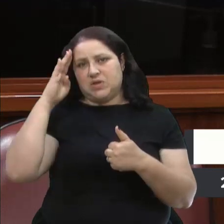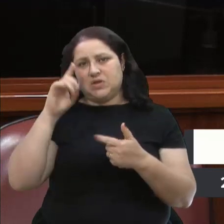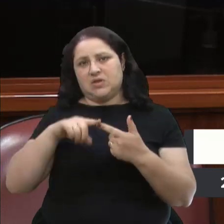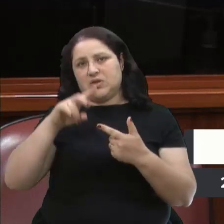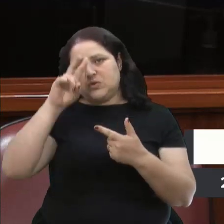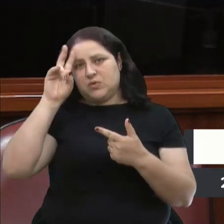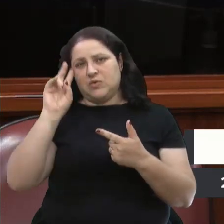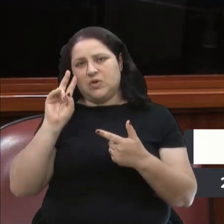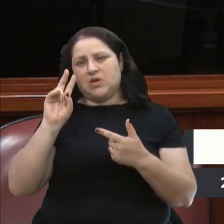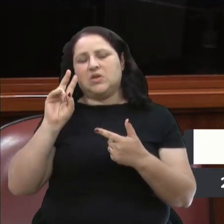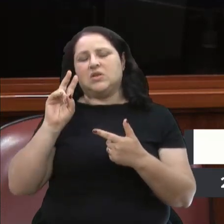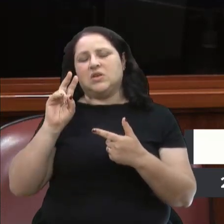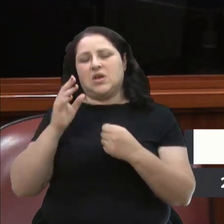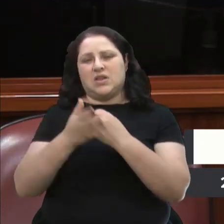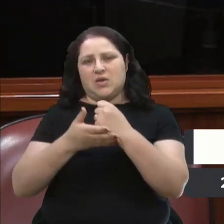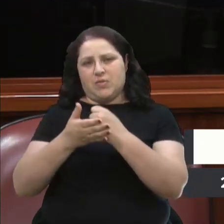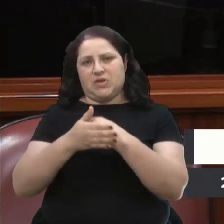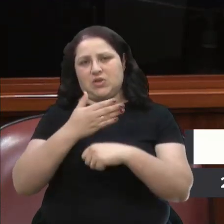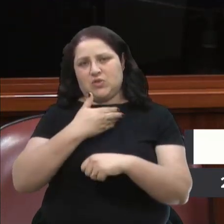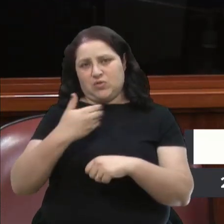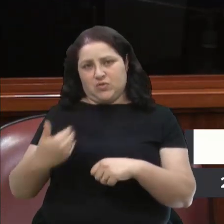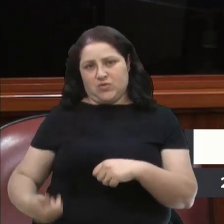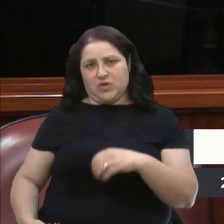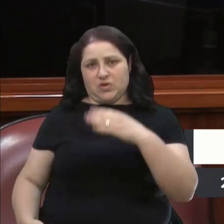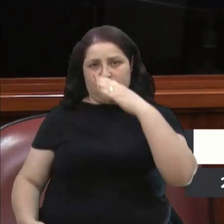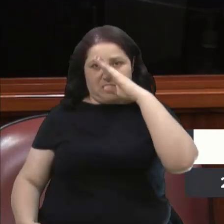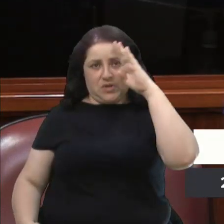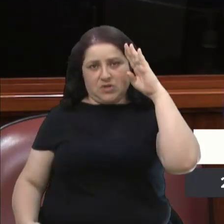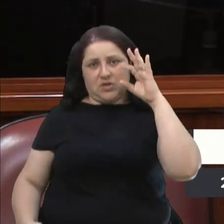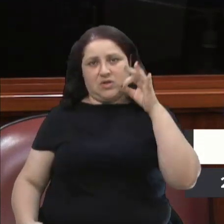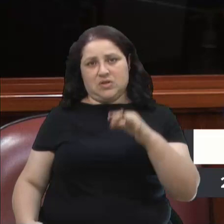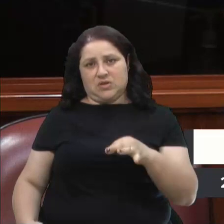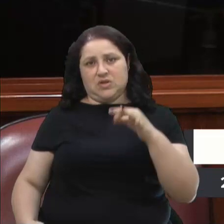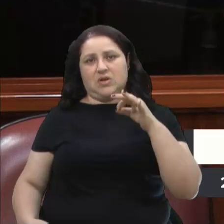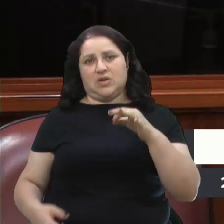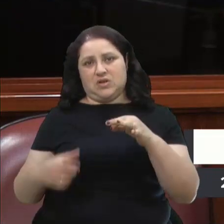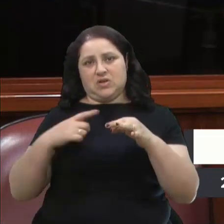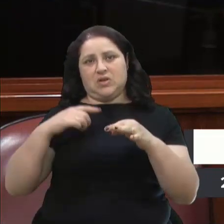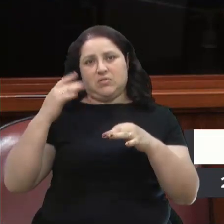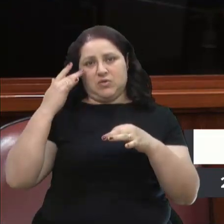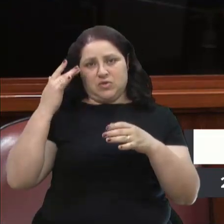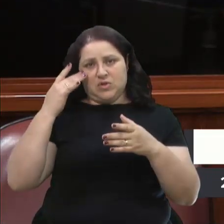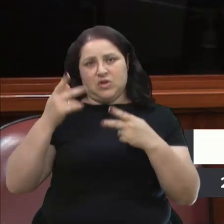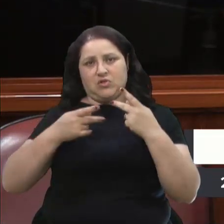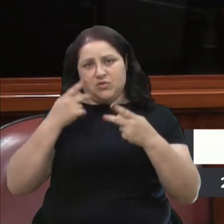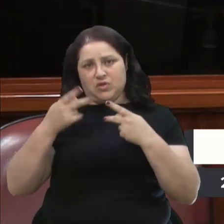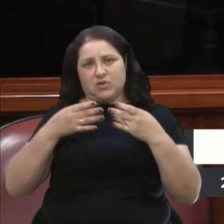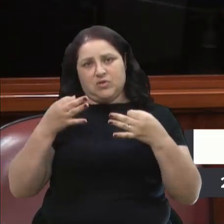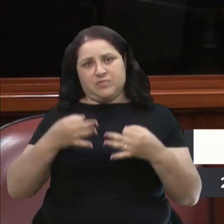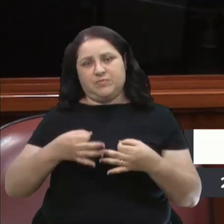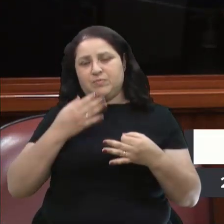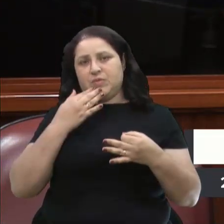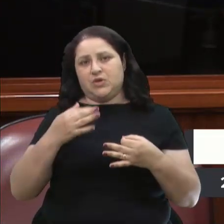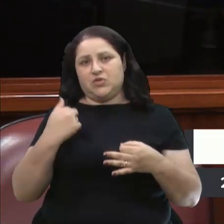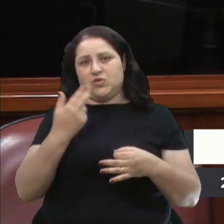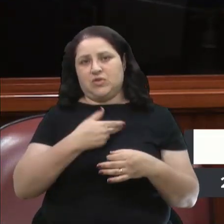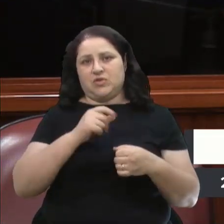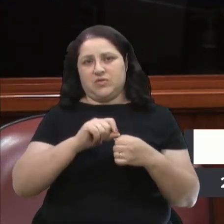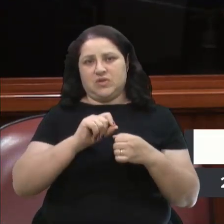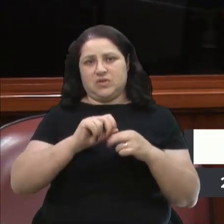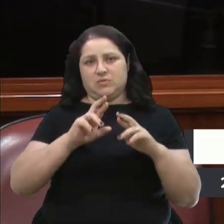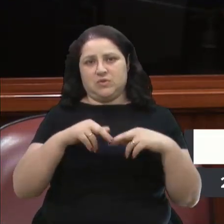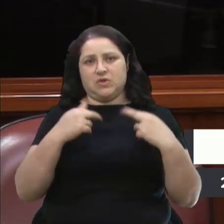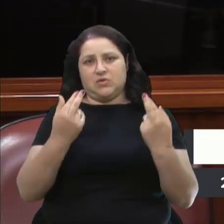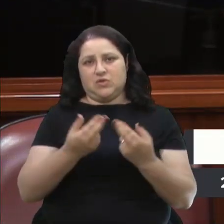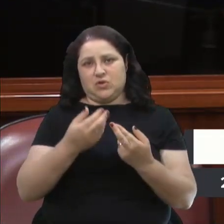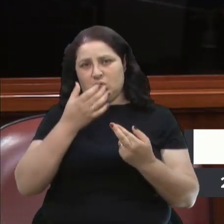Ues, outros vereadores estavam, o vereador Bressan, acertadamente, ponderadamente, requisitou que nós tivéssemos uma reunião que me